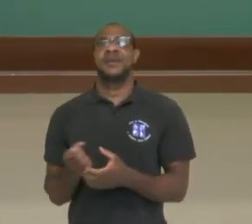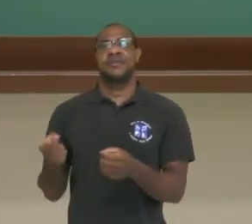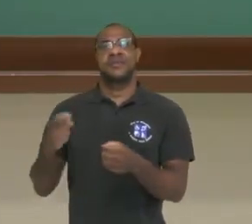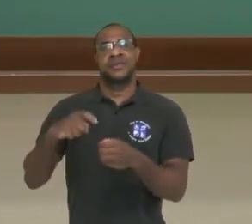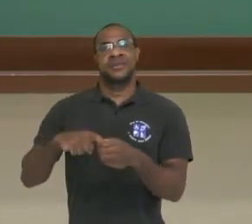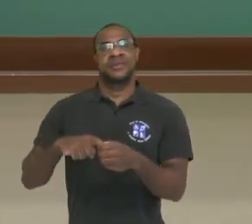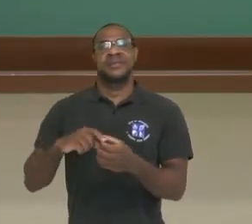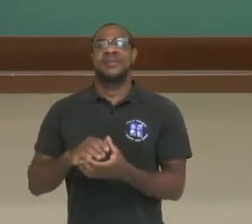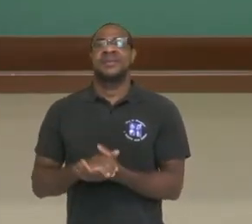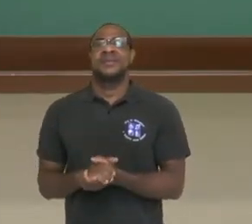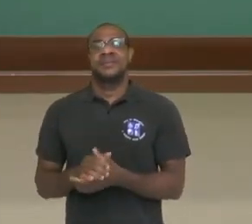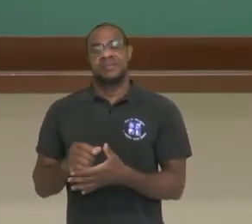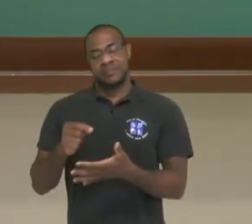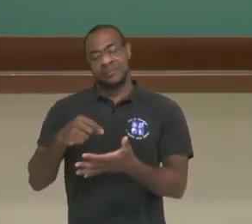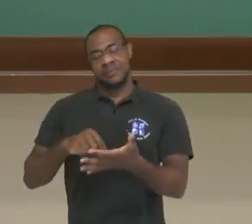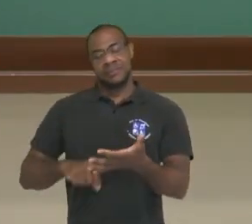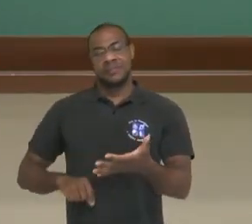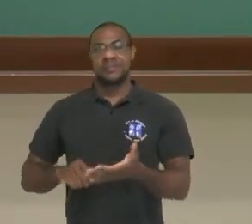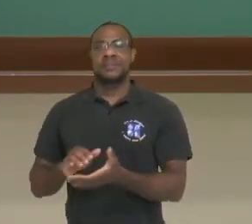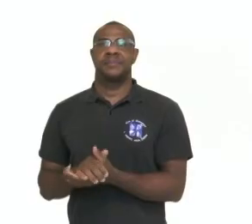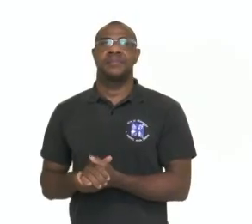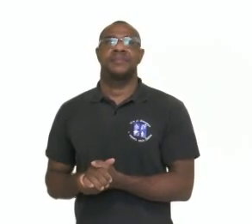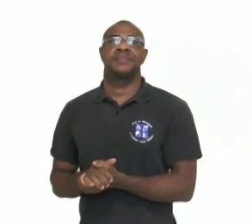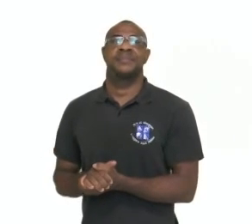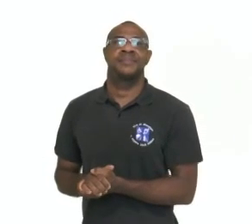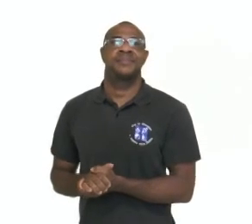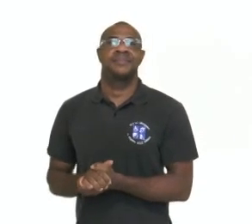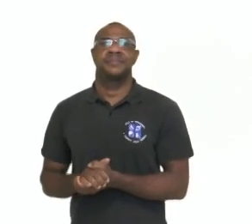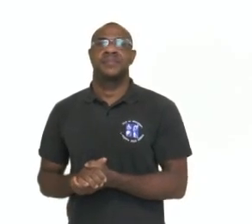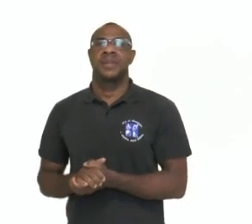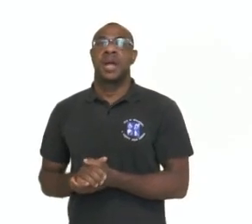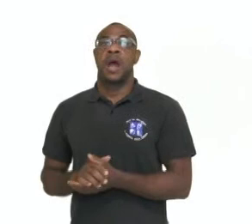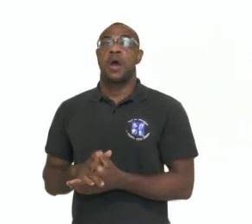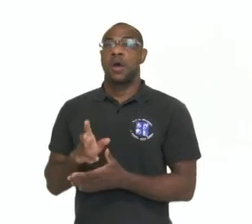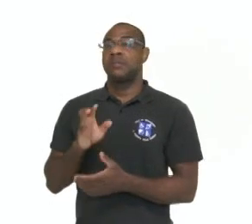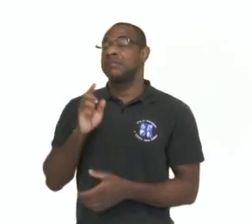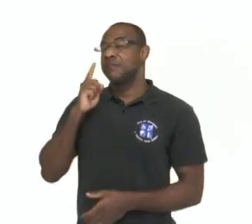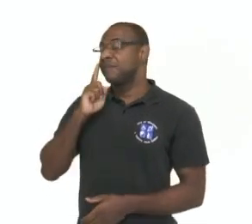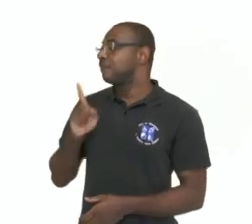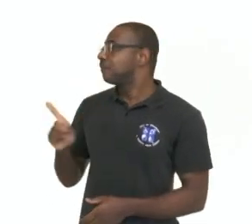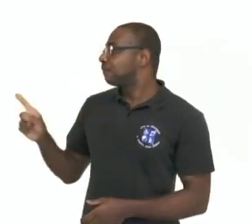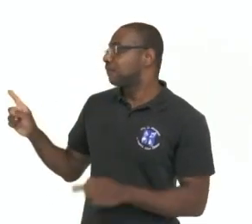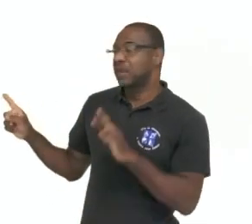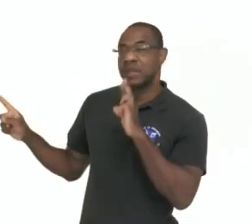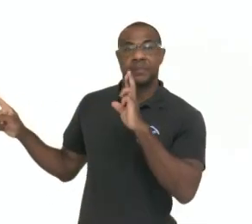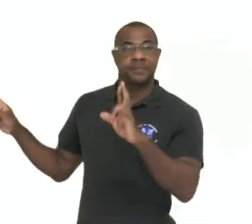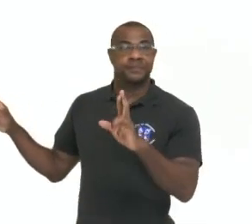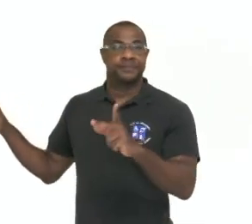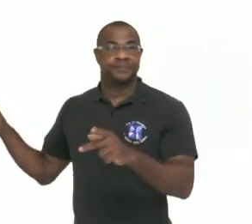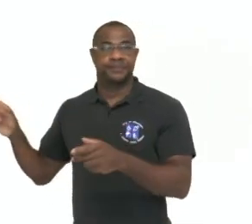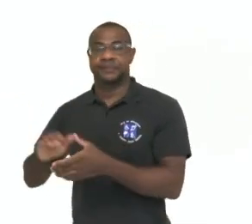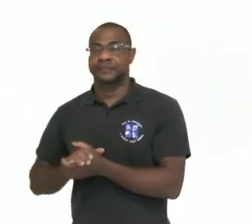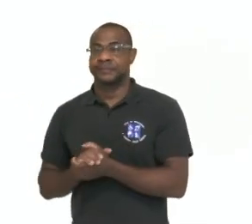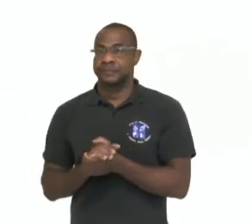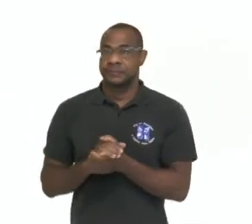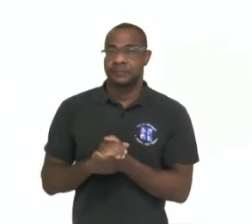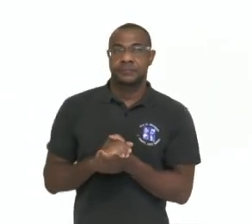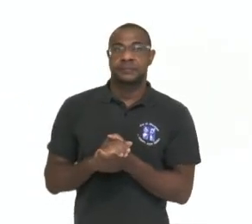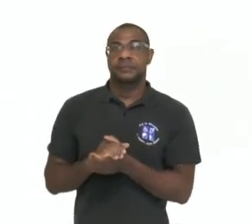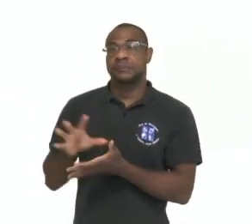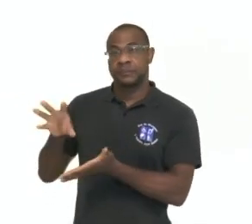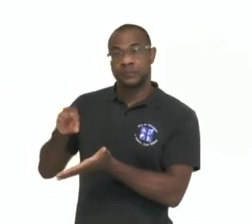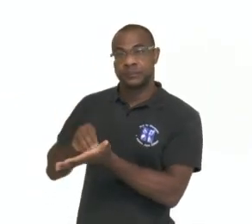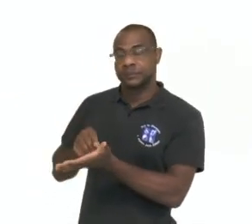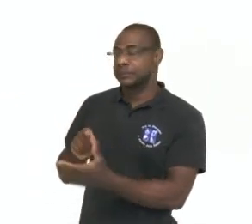Voltei, bora lá corrigir essa. Internamente, a raiz da crise estava nos gastos crescentes do Império Romano para conservar